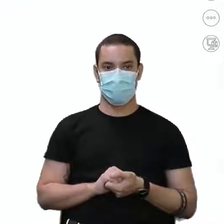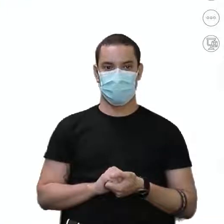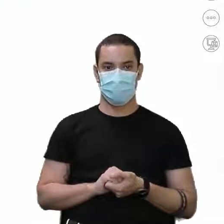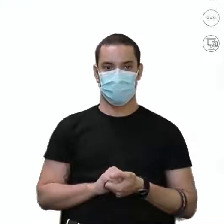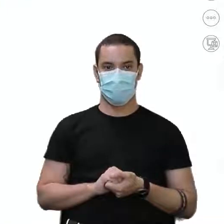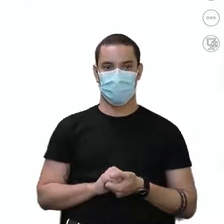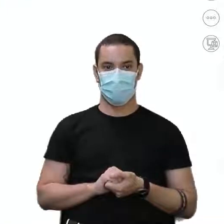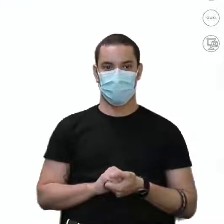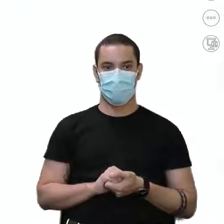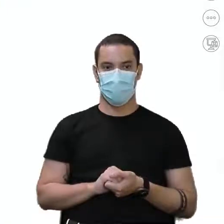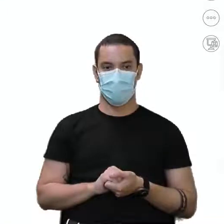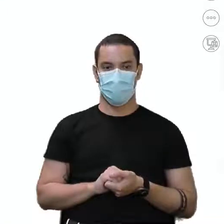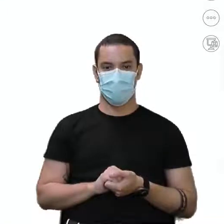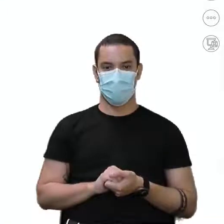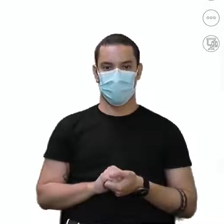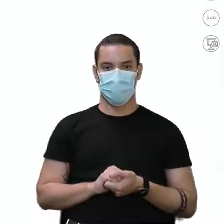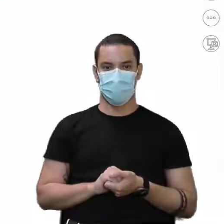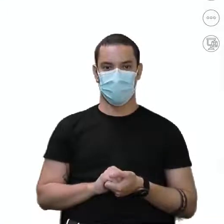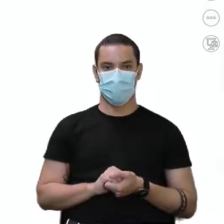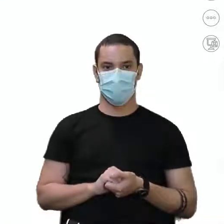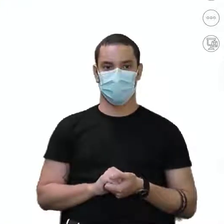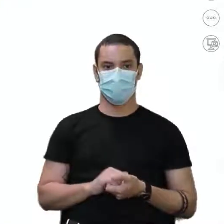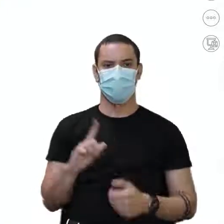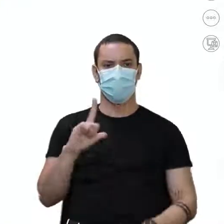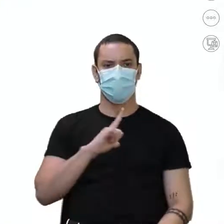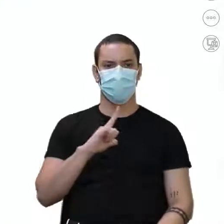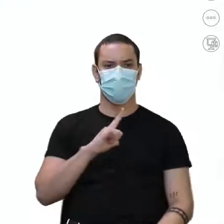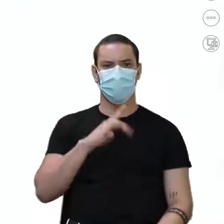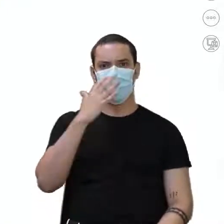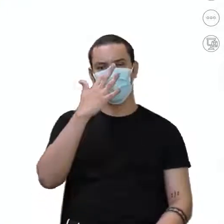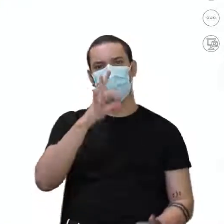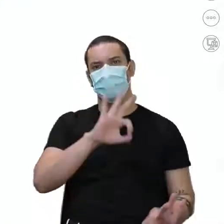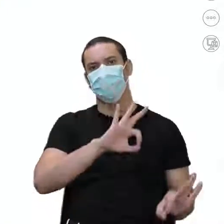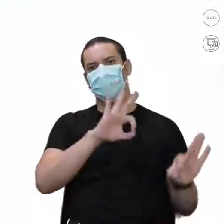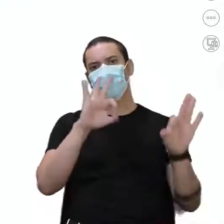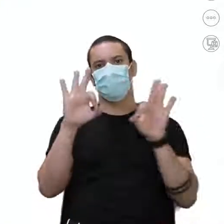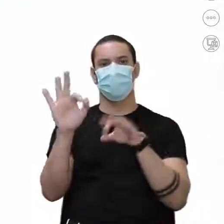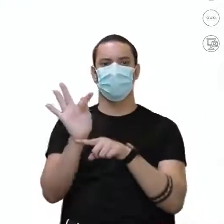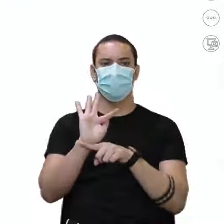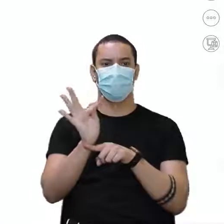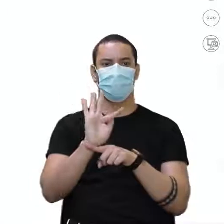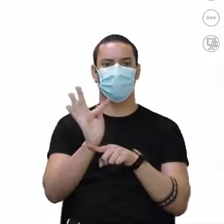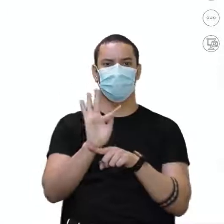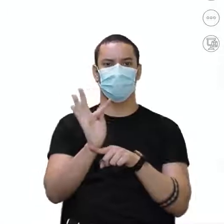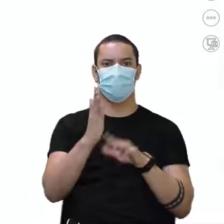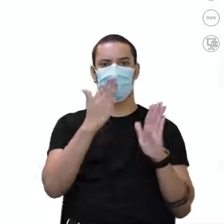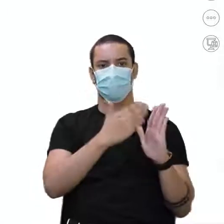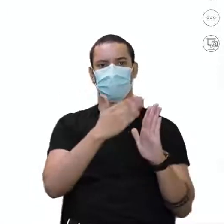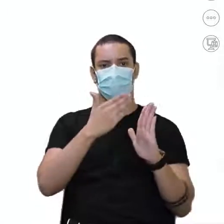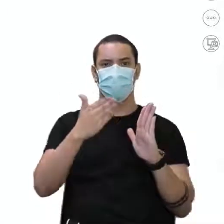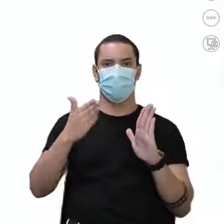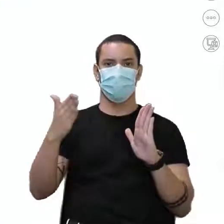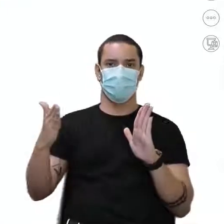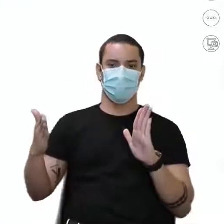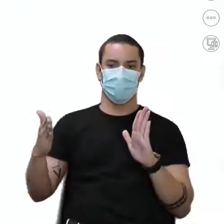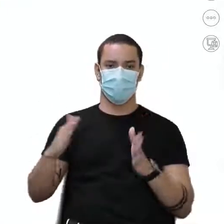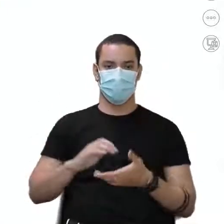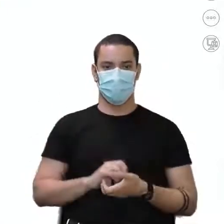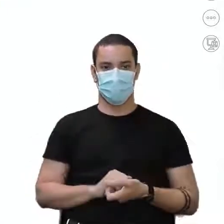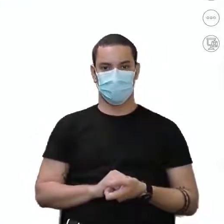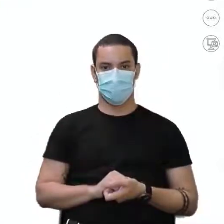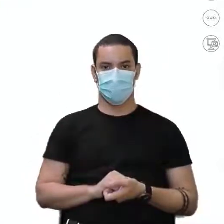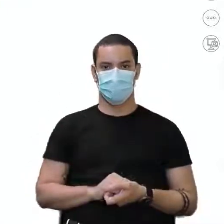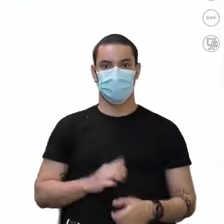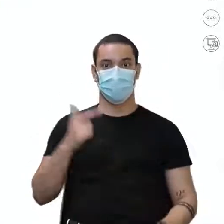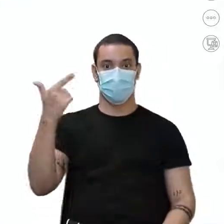been watching series. Eu tenho assistido séries. I've been watching series. A